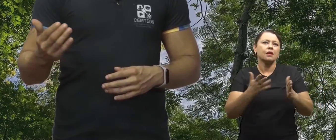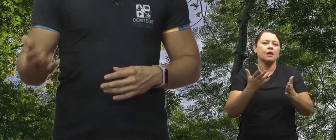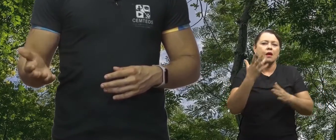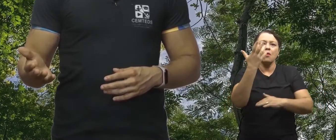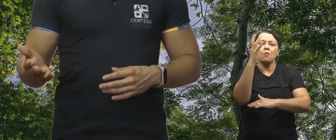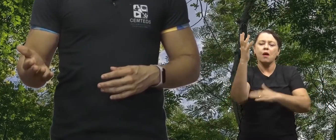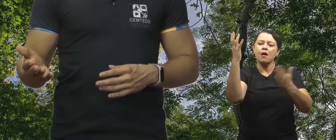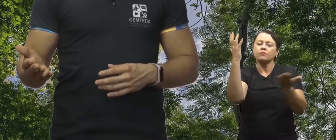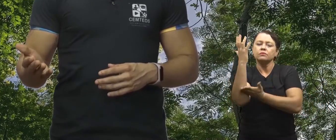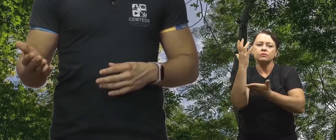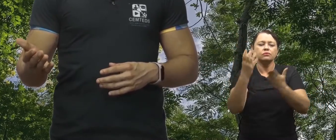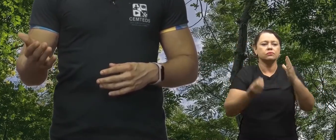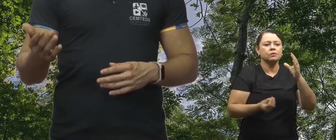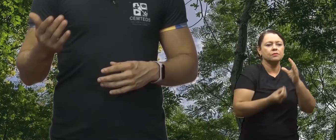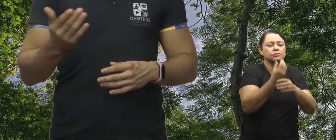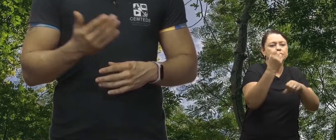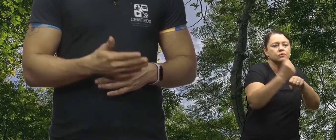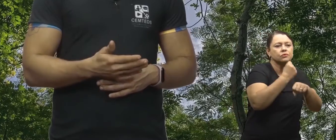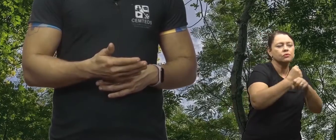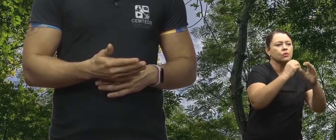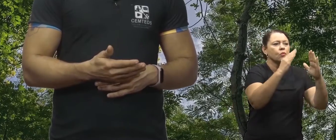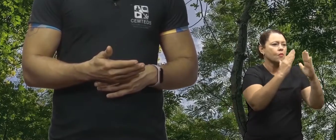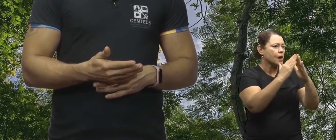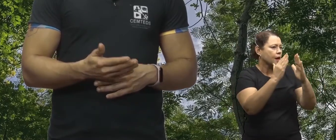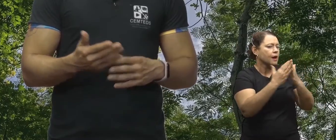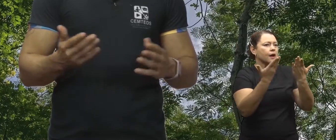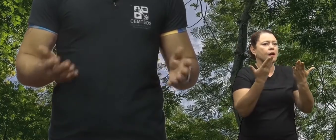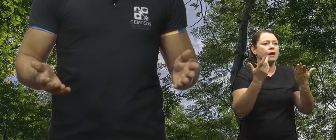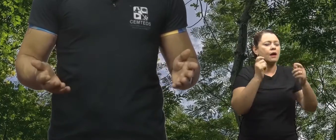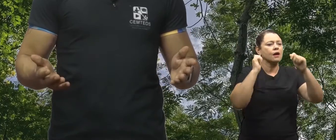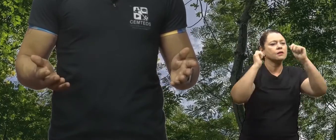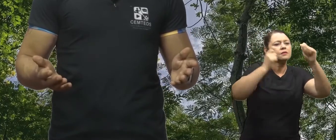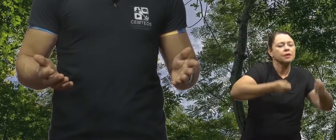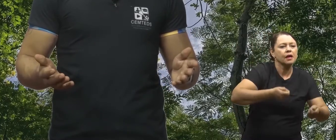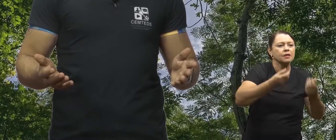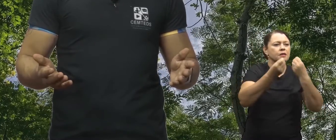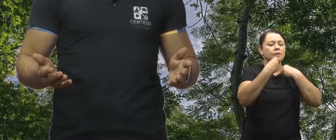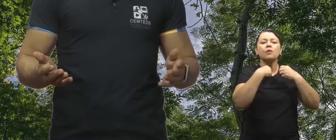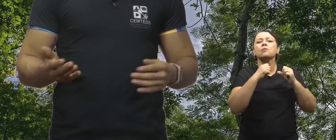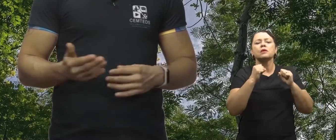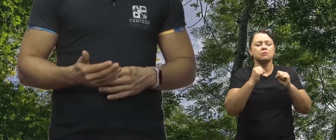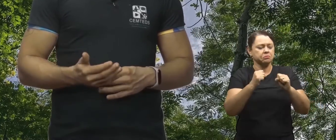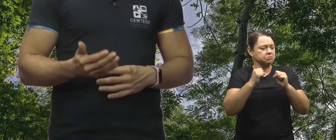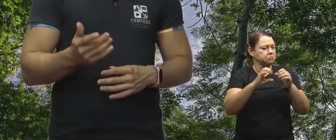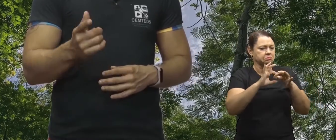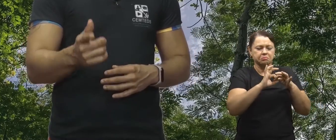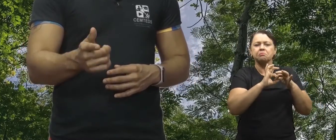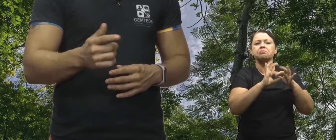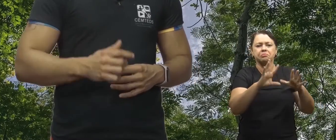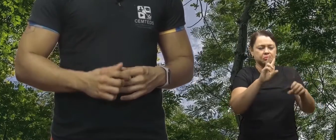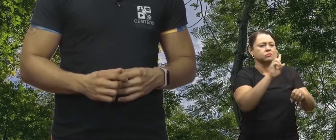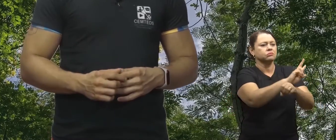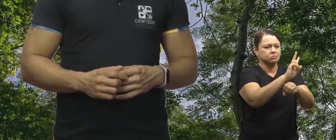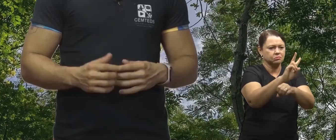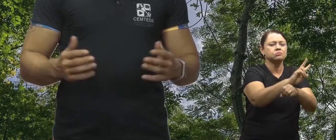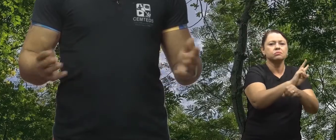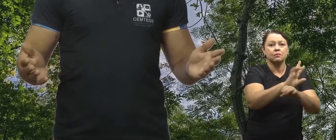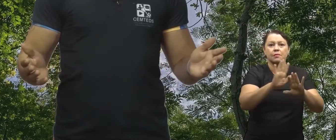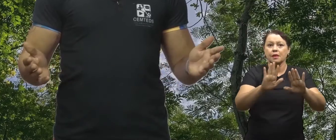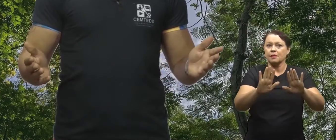casa, fazer utensílios, fazer roçado ou caçar para se alimentar, o Curupira o